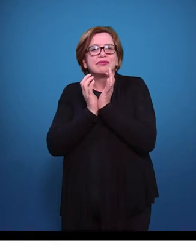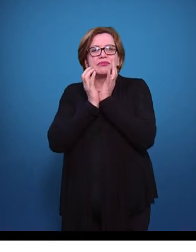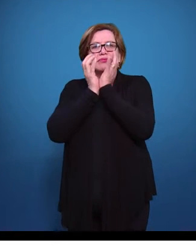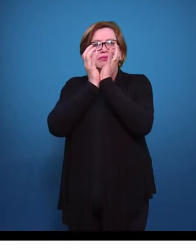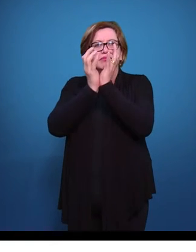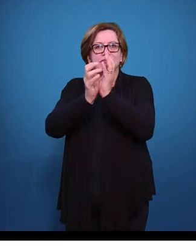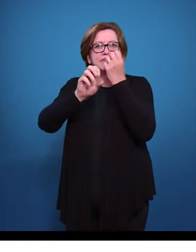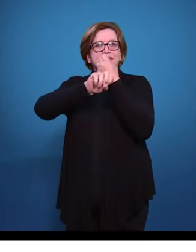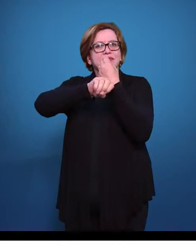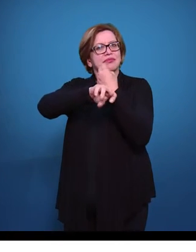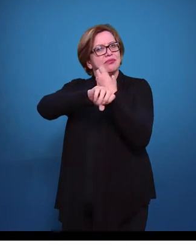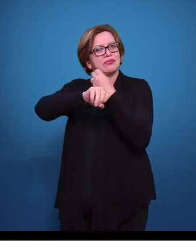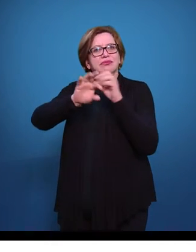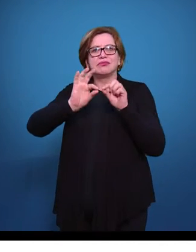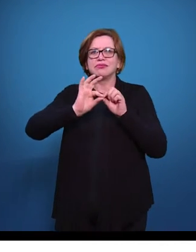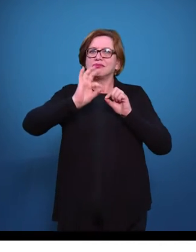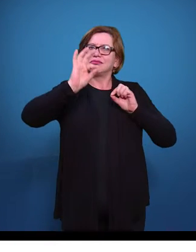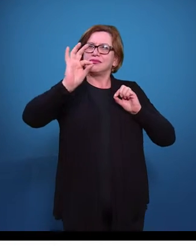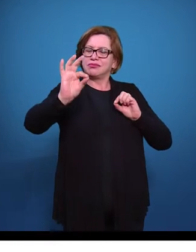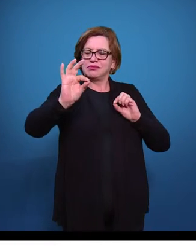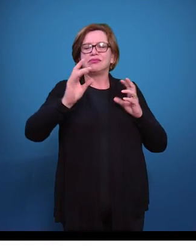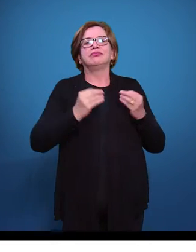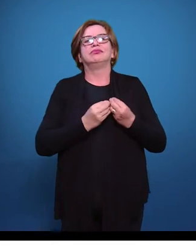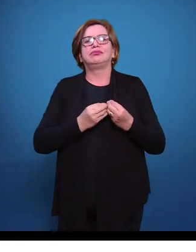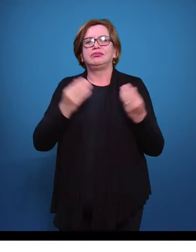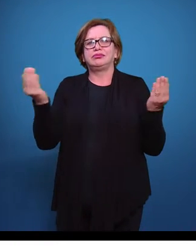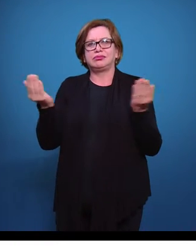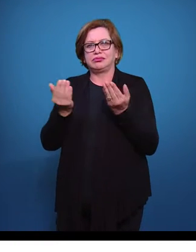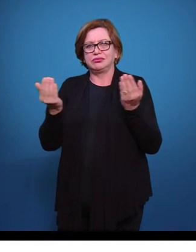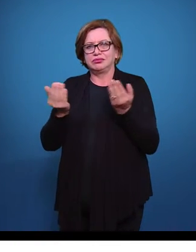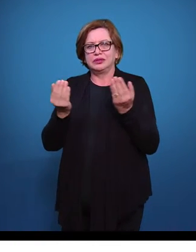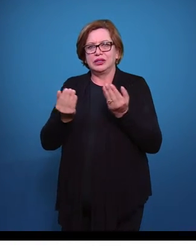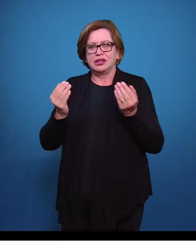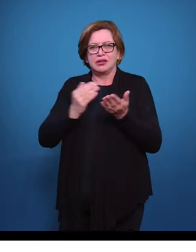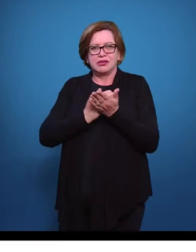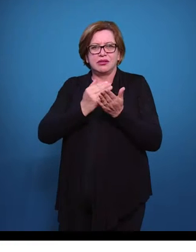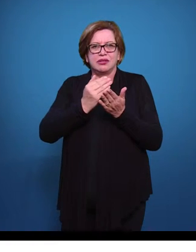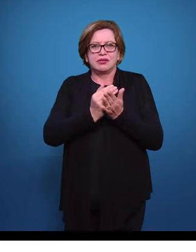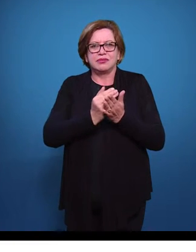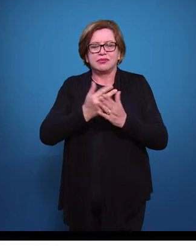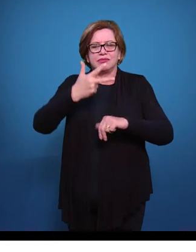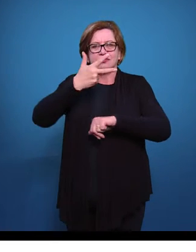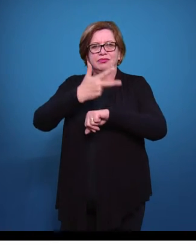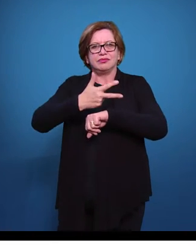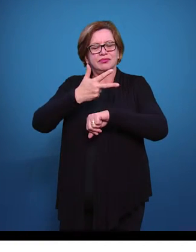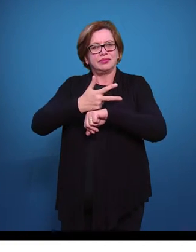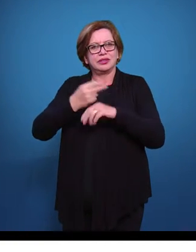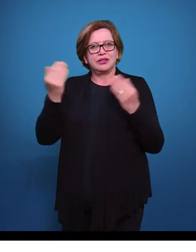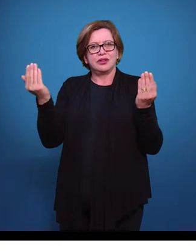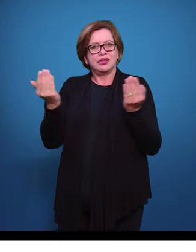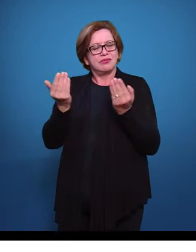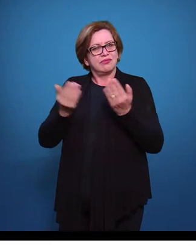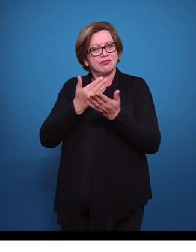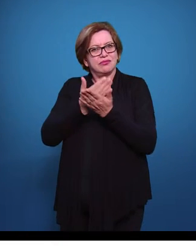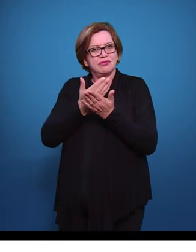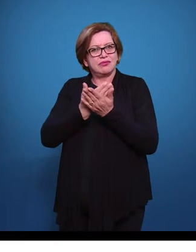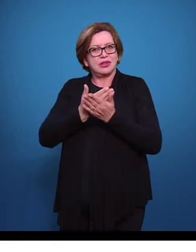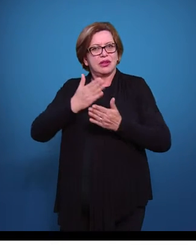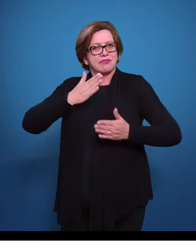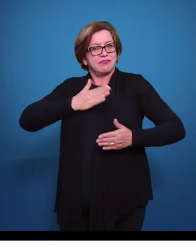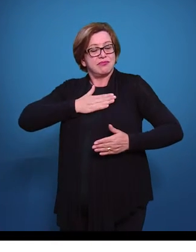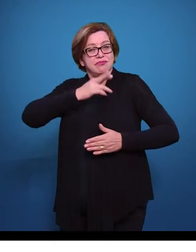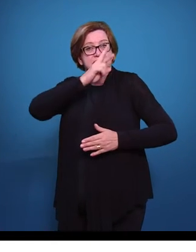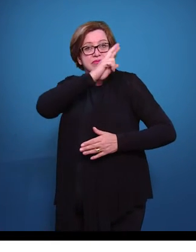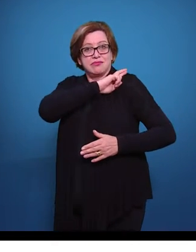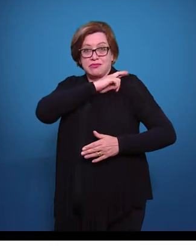de ensino e aprendizagem na educação a distância agora nós partiremos a uma vídeo aula em que vamos estudar sobre as minhas atribuições